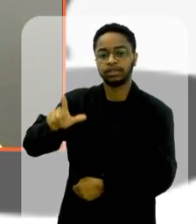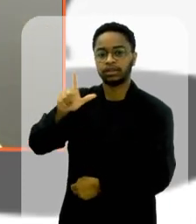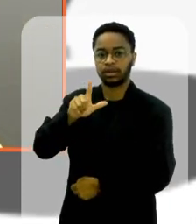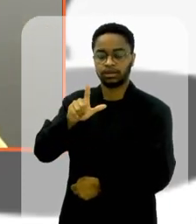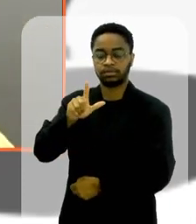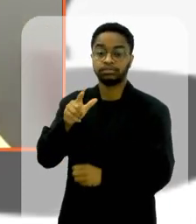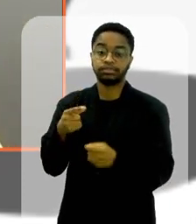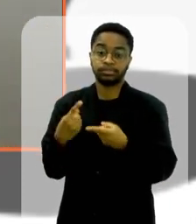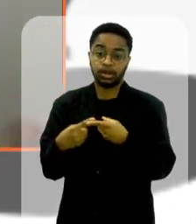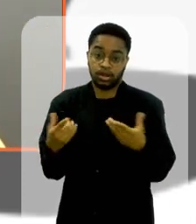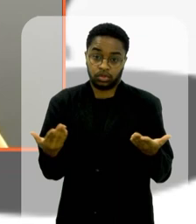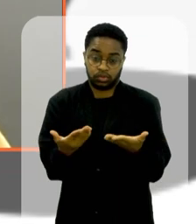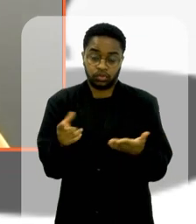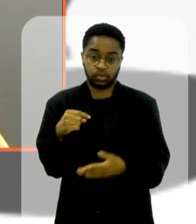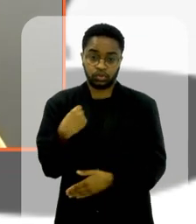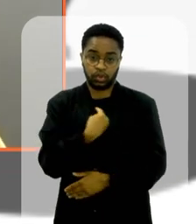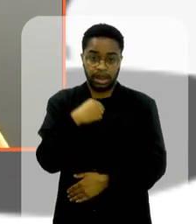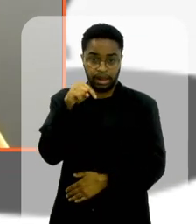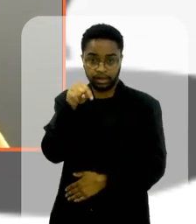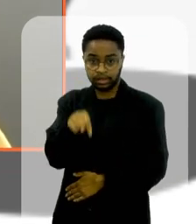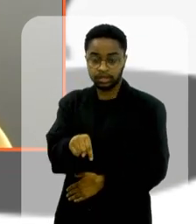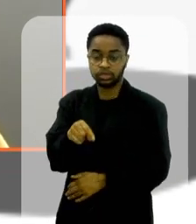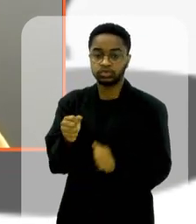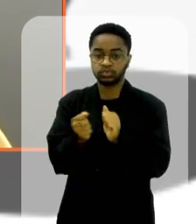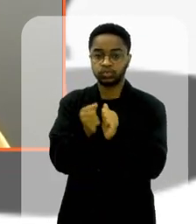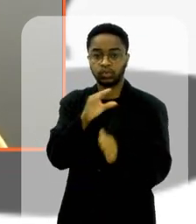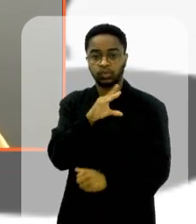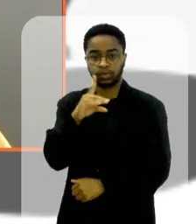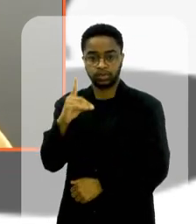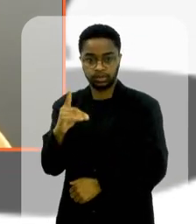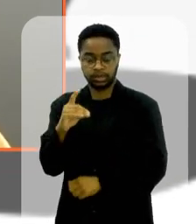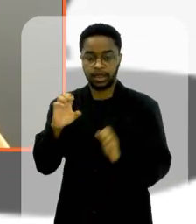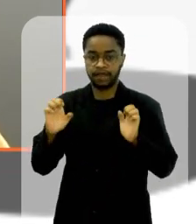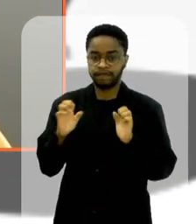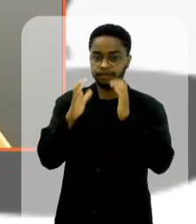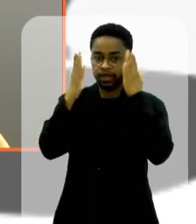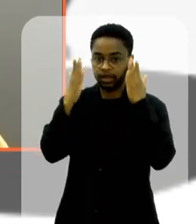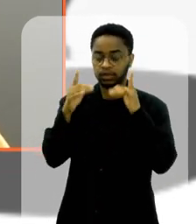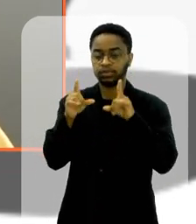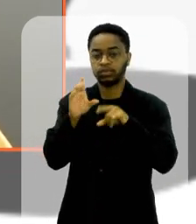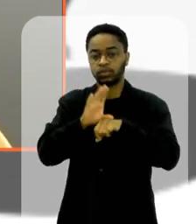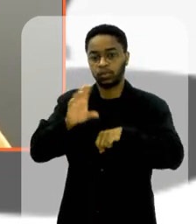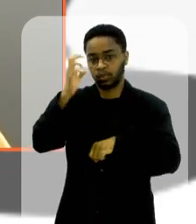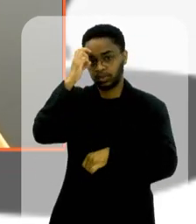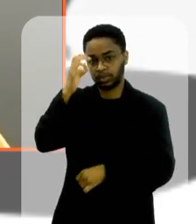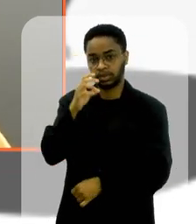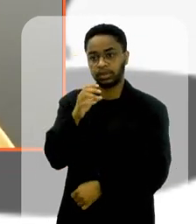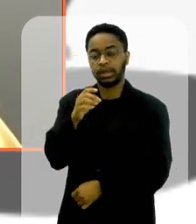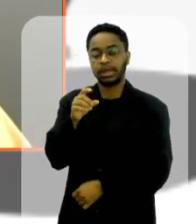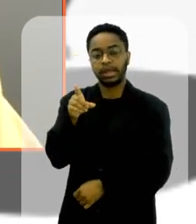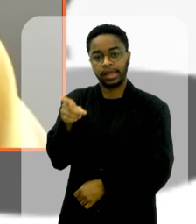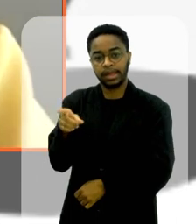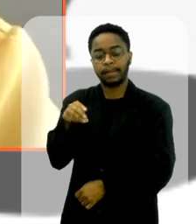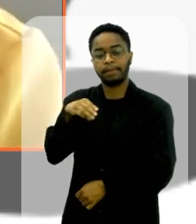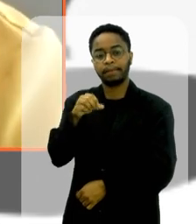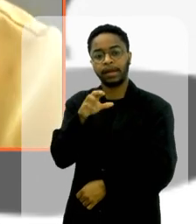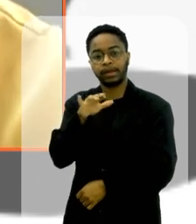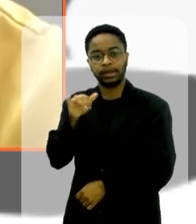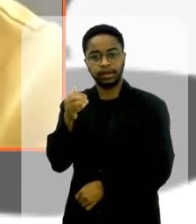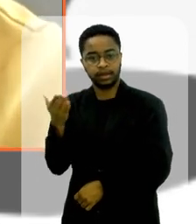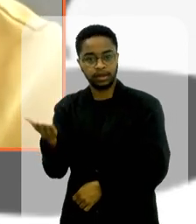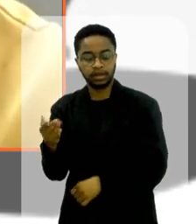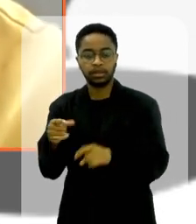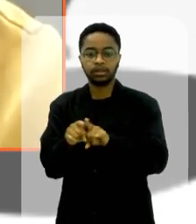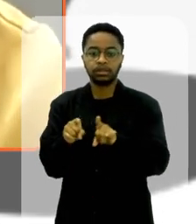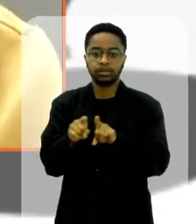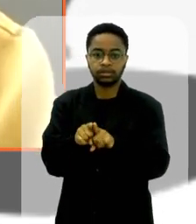literárias que estão feitas. Aqui nós estamos aqui com a nossa coordenadora de eventos culturais, que é a Diomedes Maria Calimã